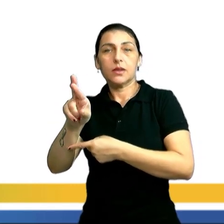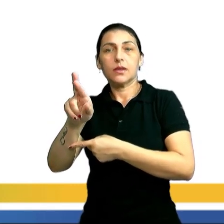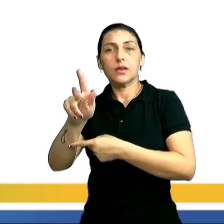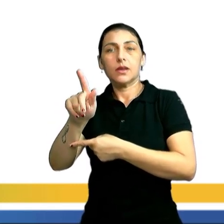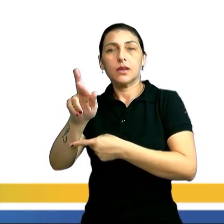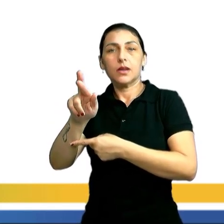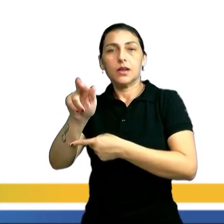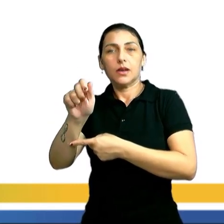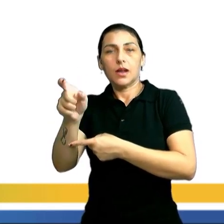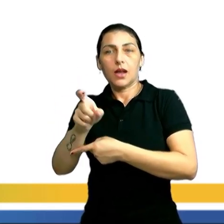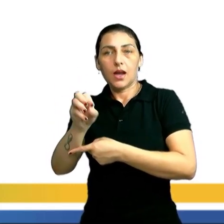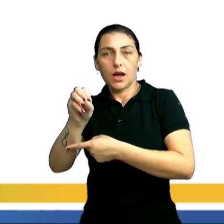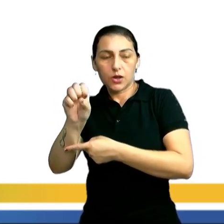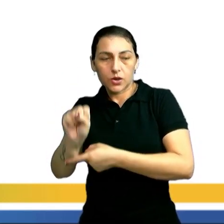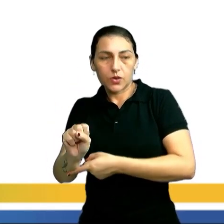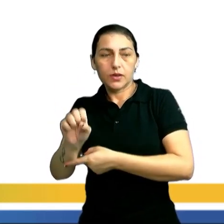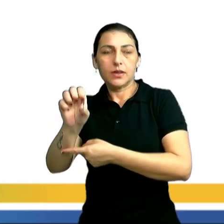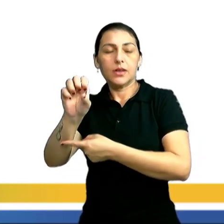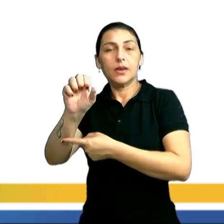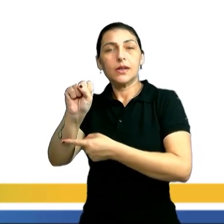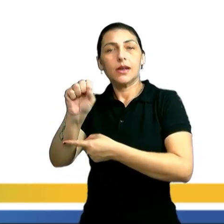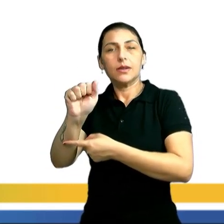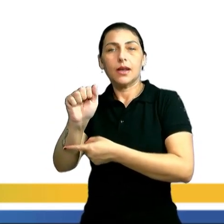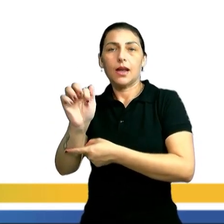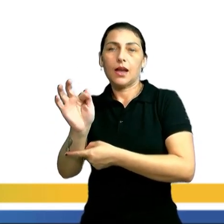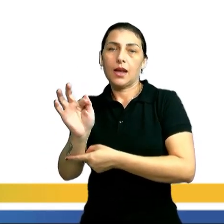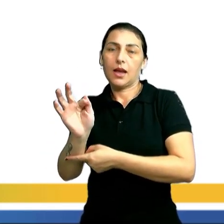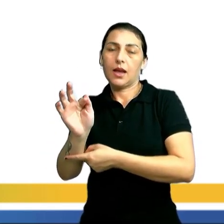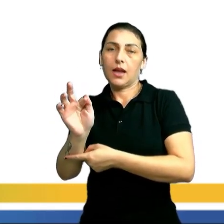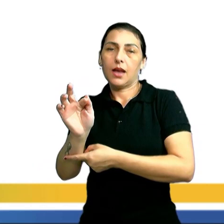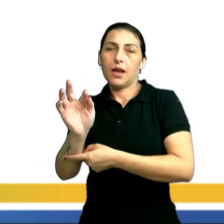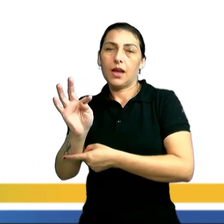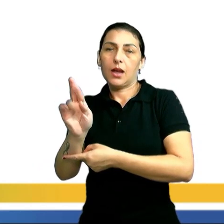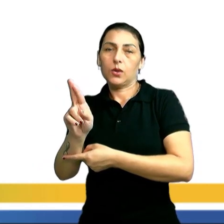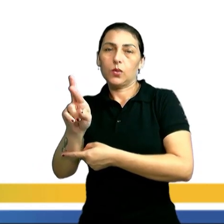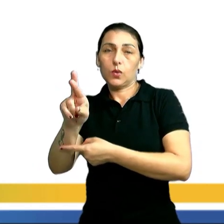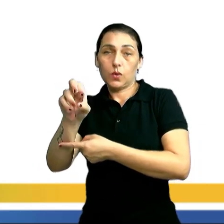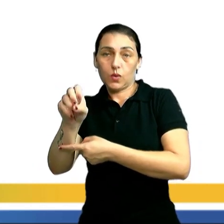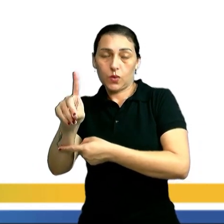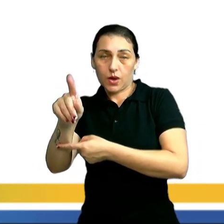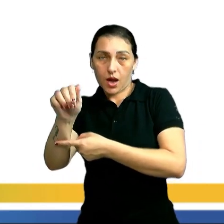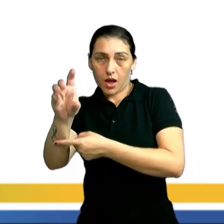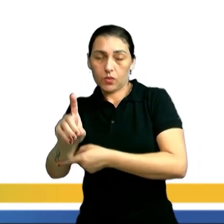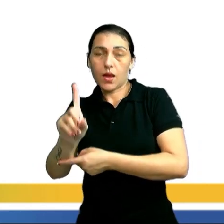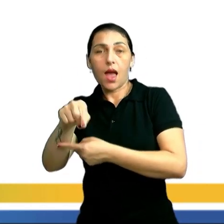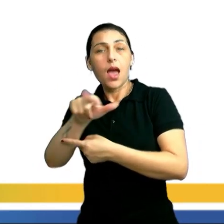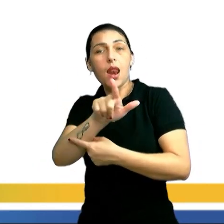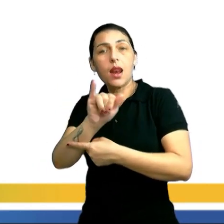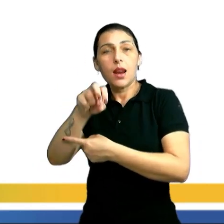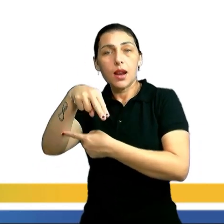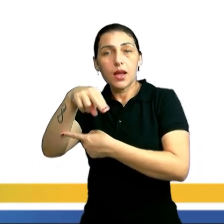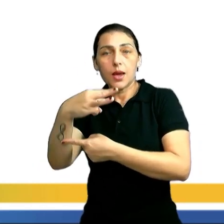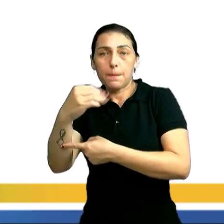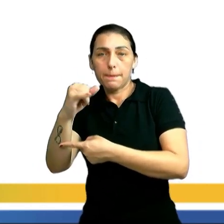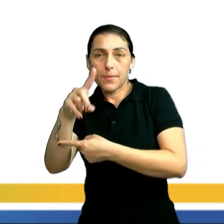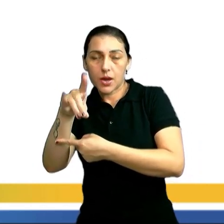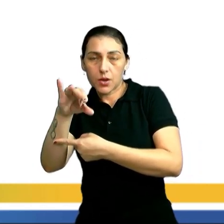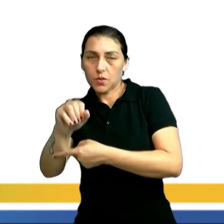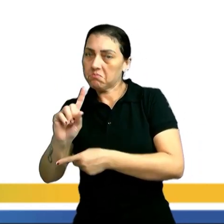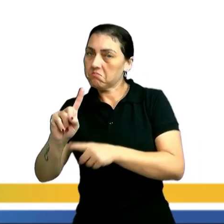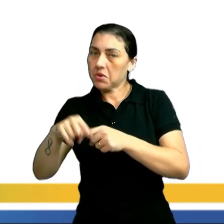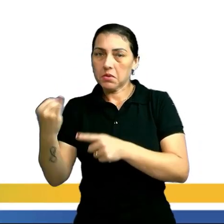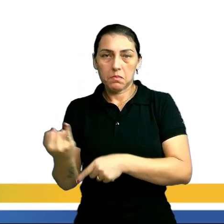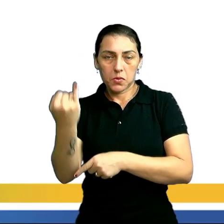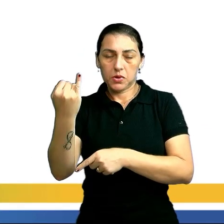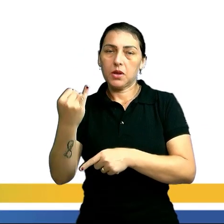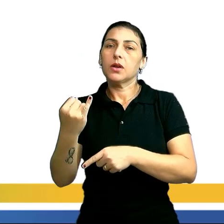graxos saturados, esses aí são lipídios. Carne e derivados, tem lipídios? Tem, mas não é o que é mais importante